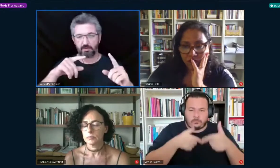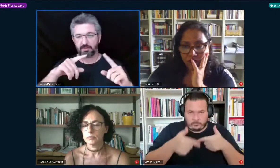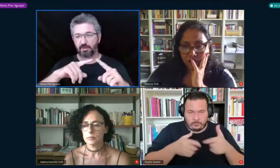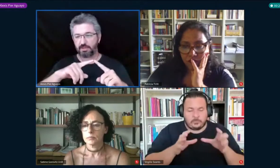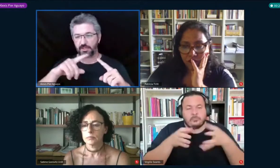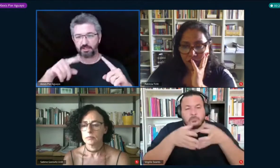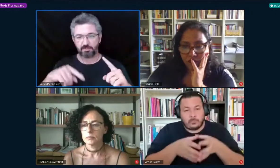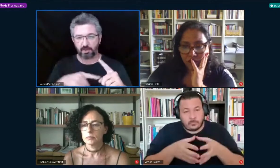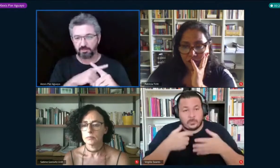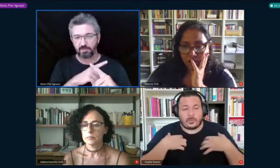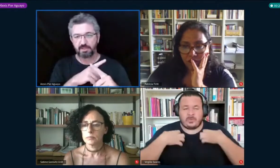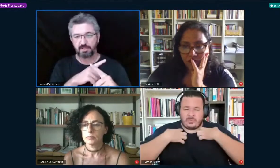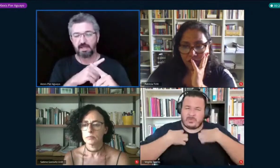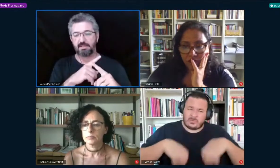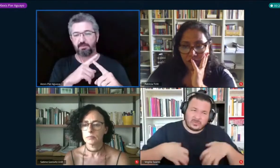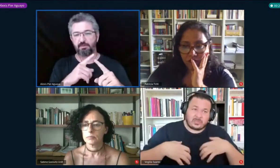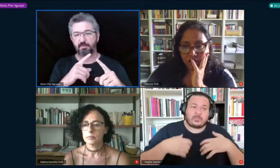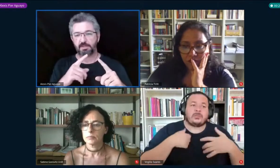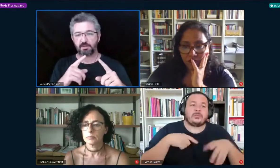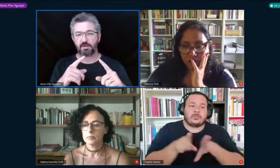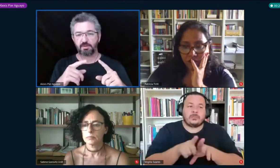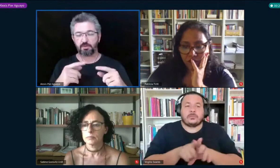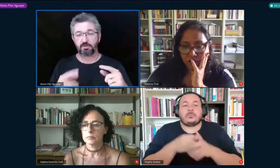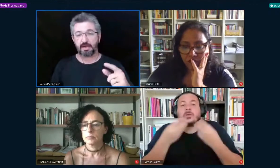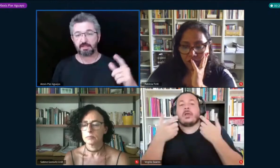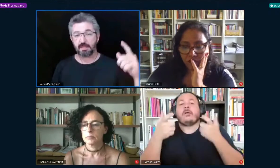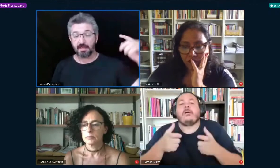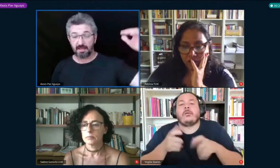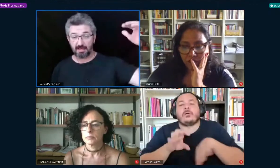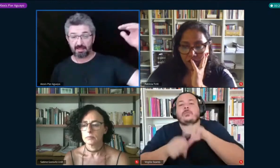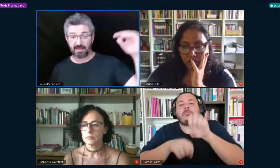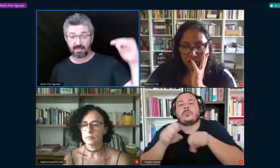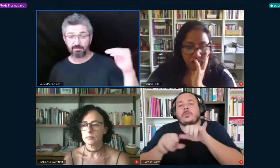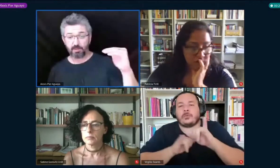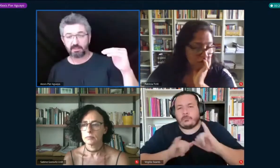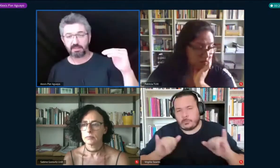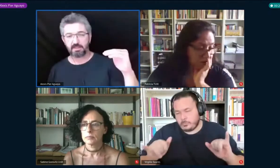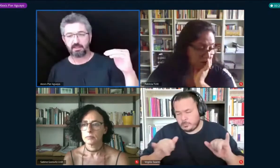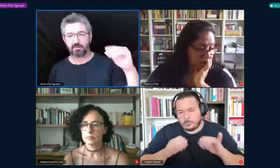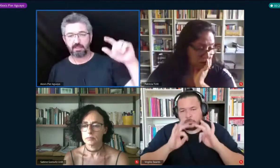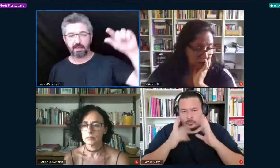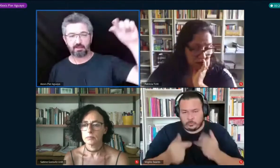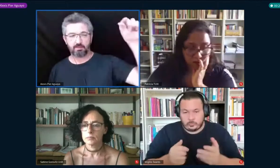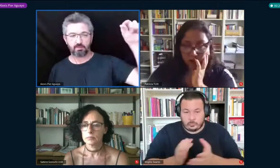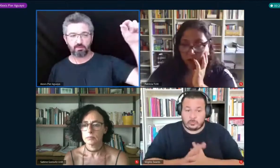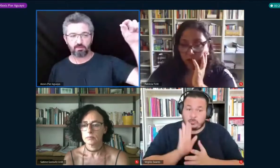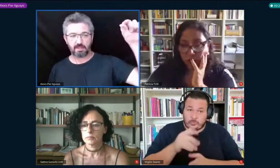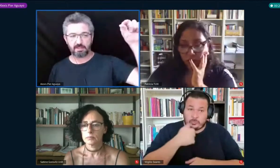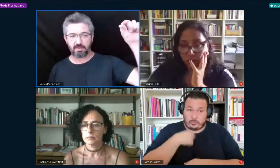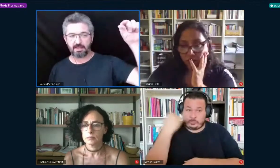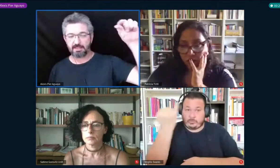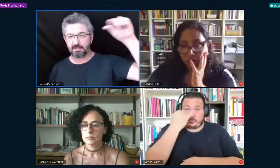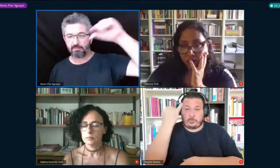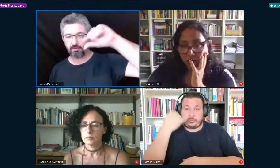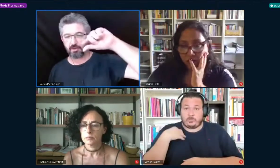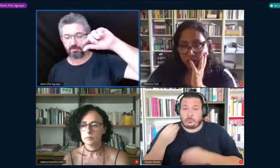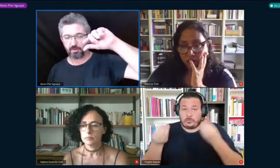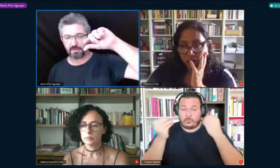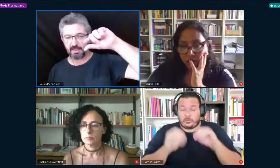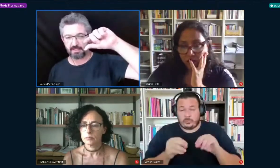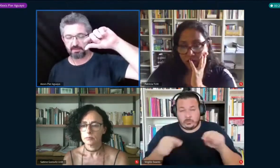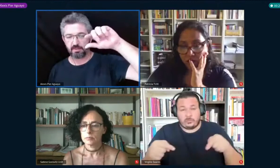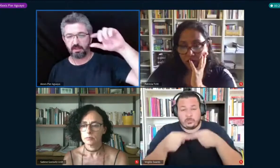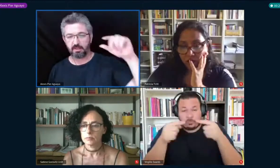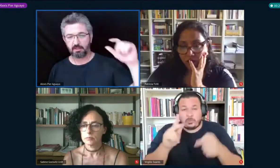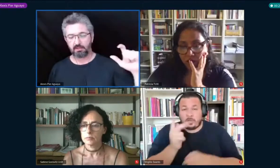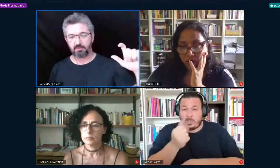frustrações, da onde que a gente pode buscar essas informações, tudo mais. E a importância que eu dei nas habilidades